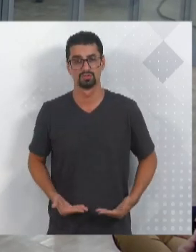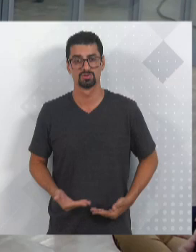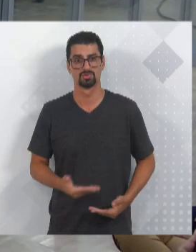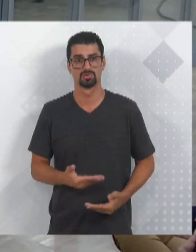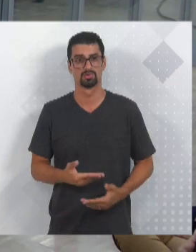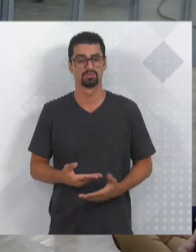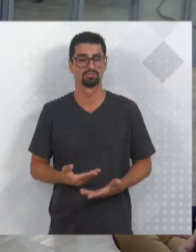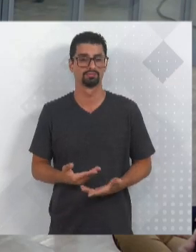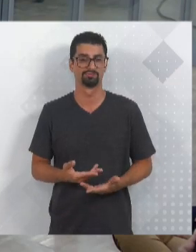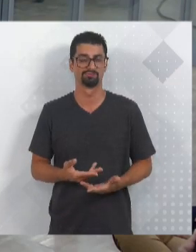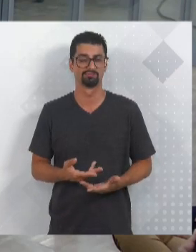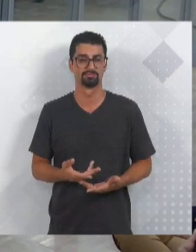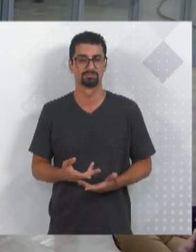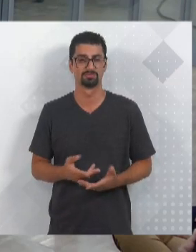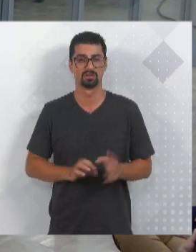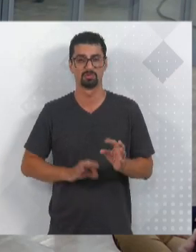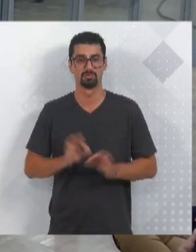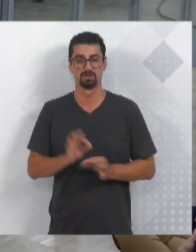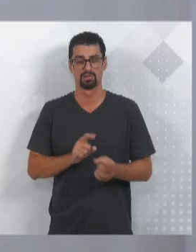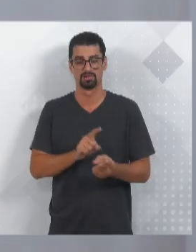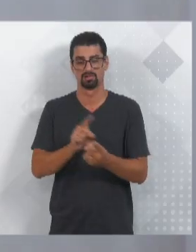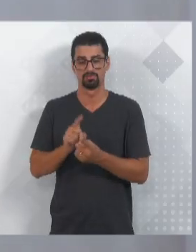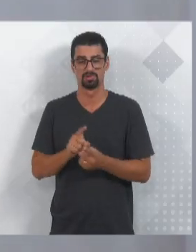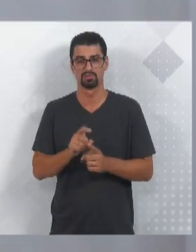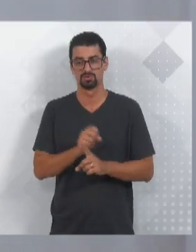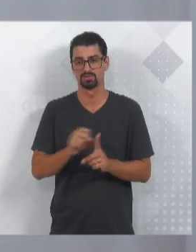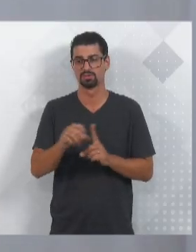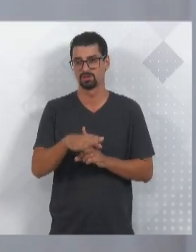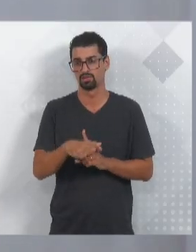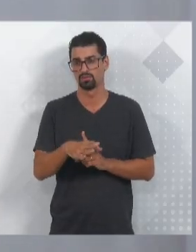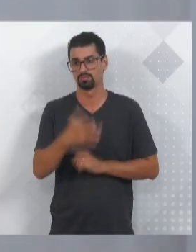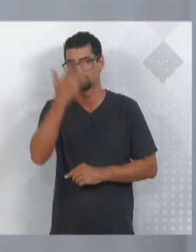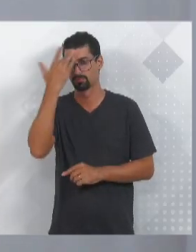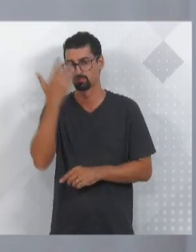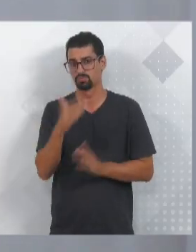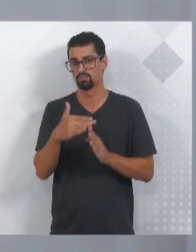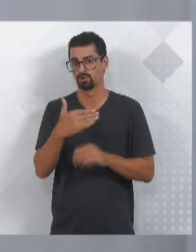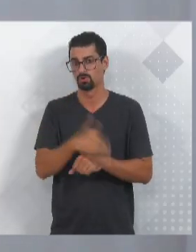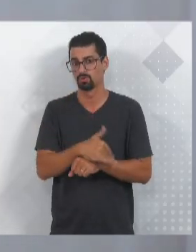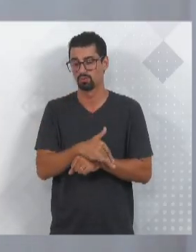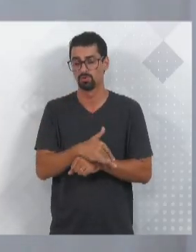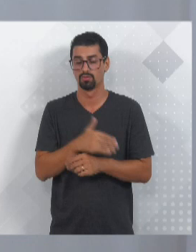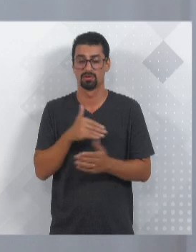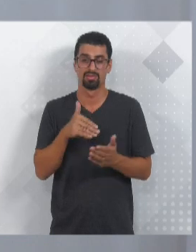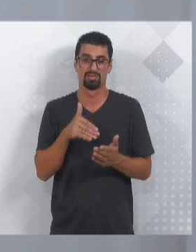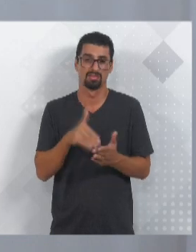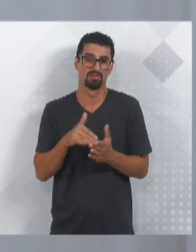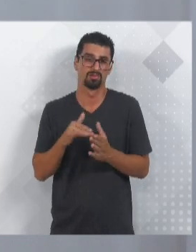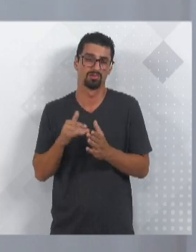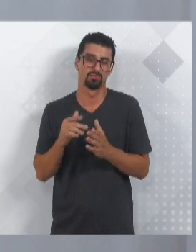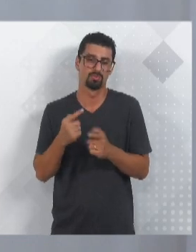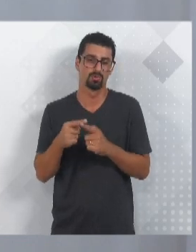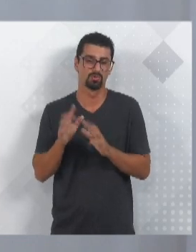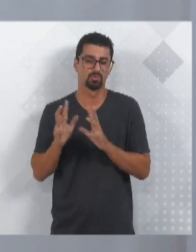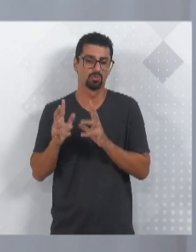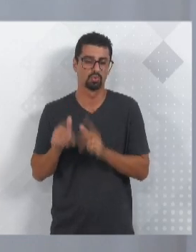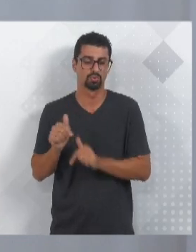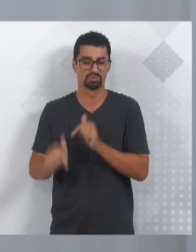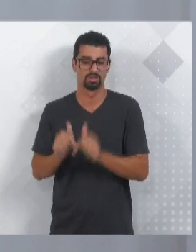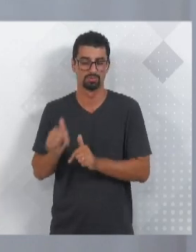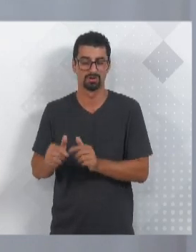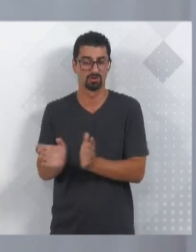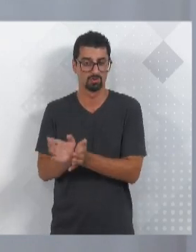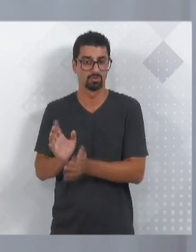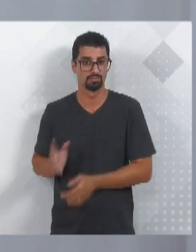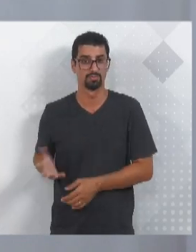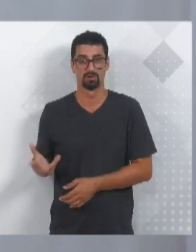política de assistência social em relação à população em situação de rua, até em decorrência de todo o trabalho dessa equipe, que é